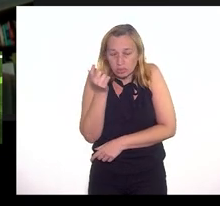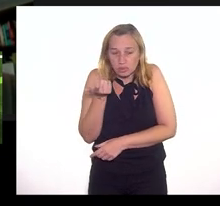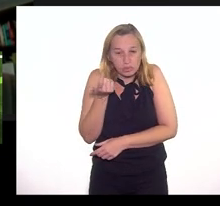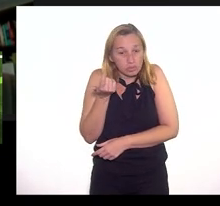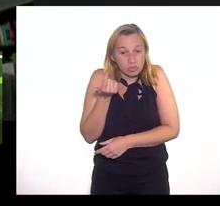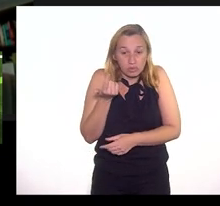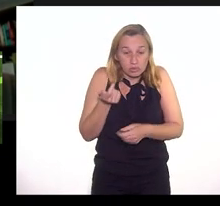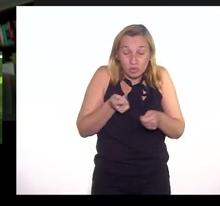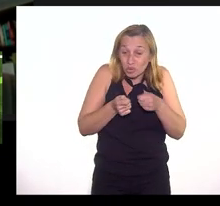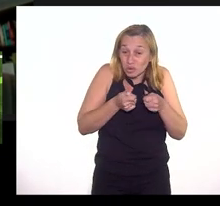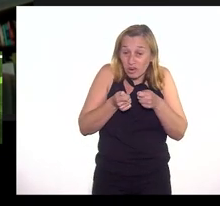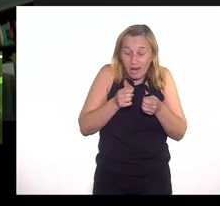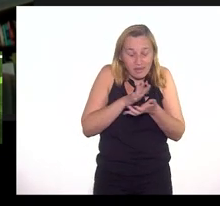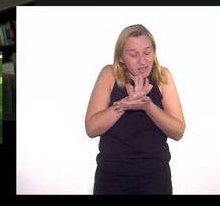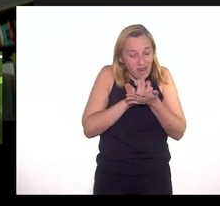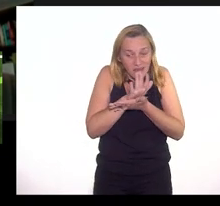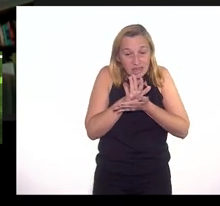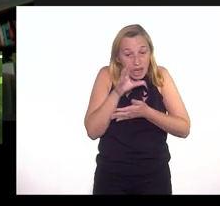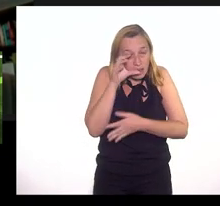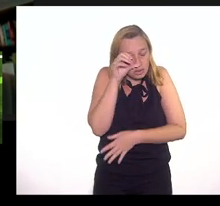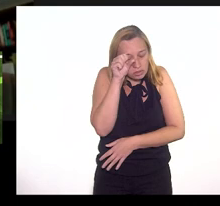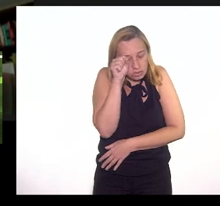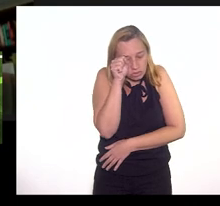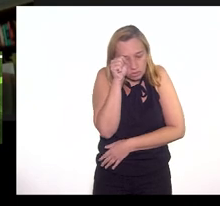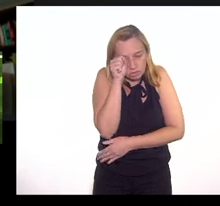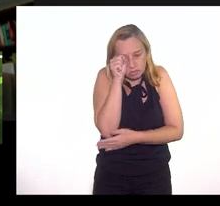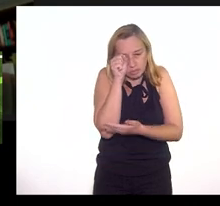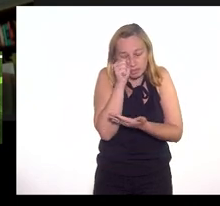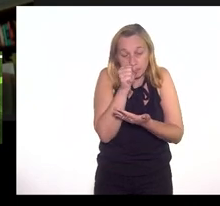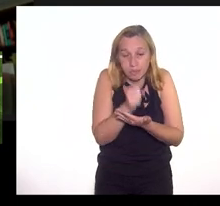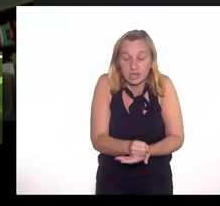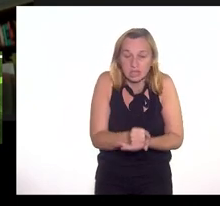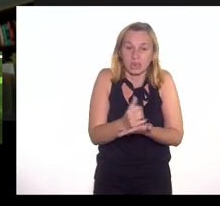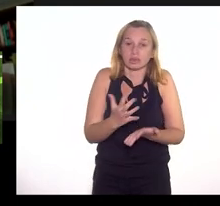não é um soninho, são crises de sono